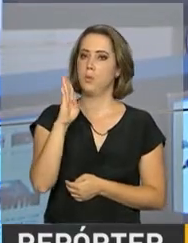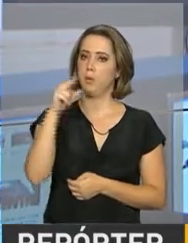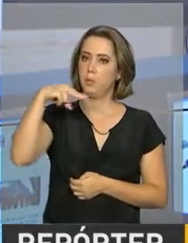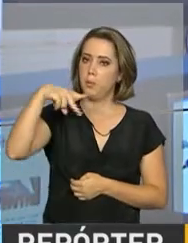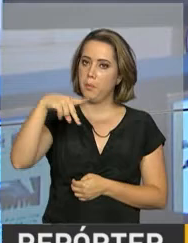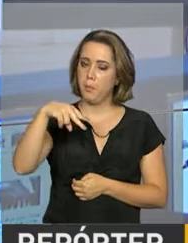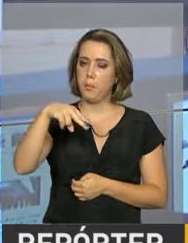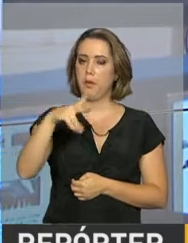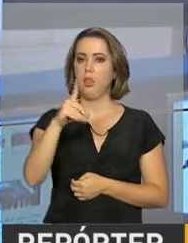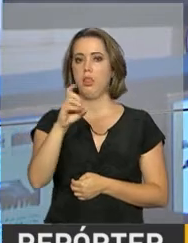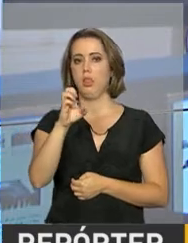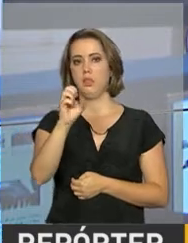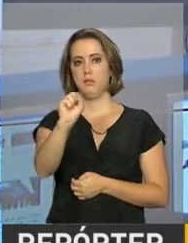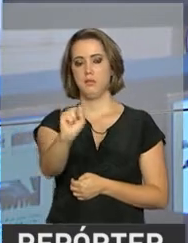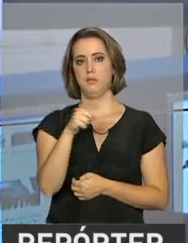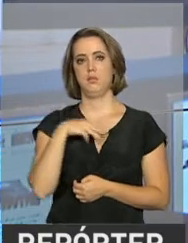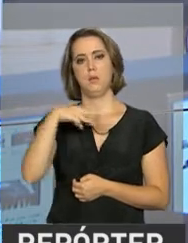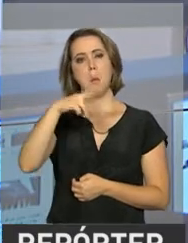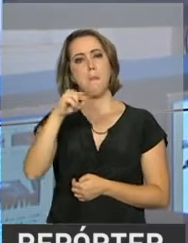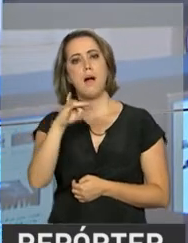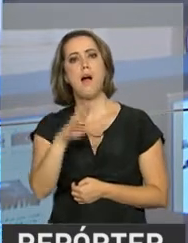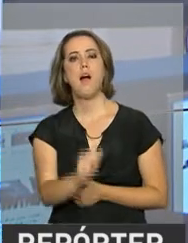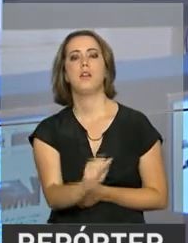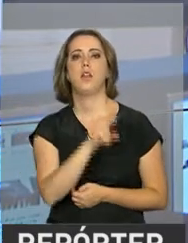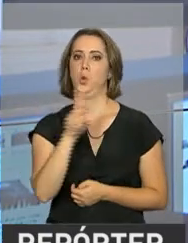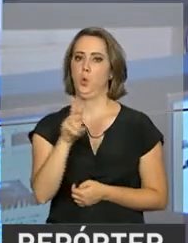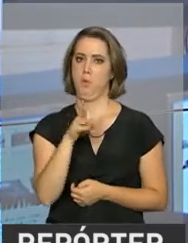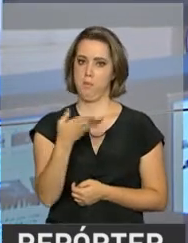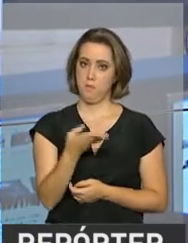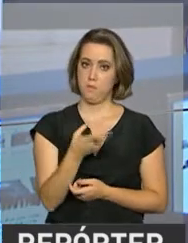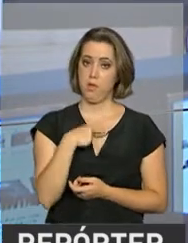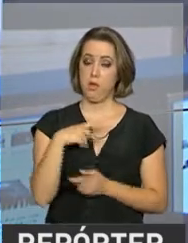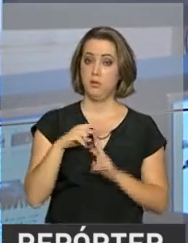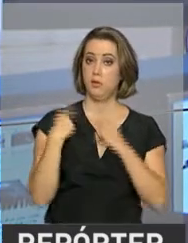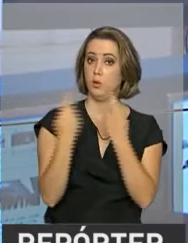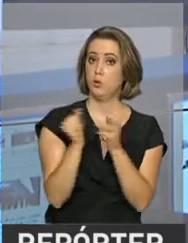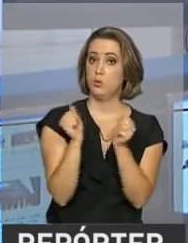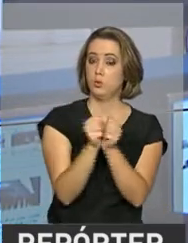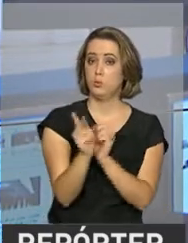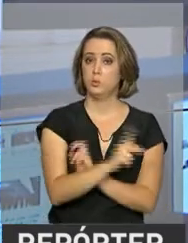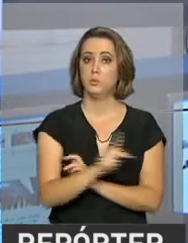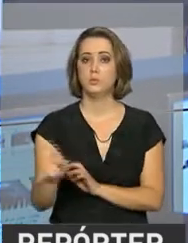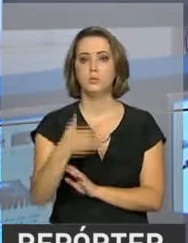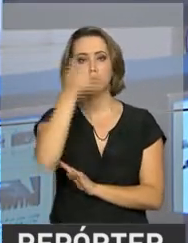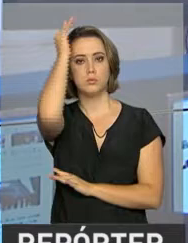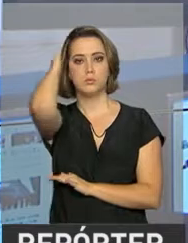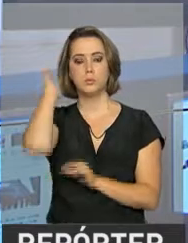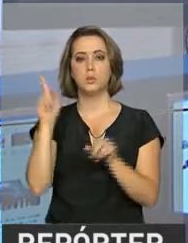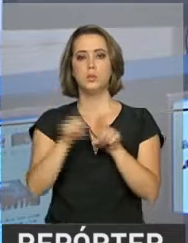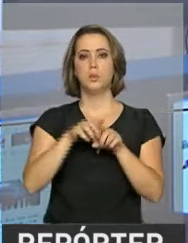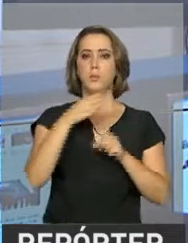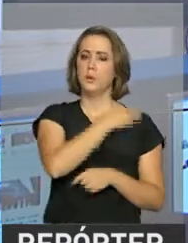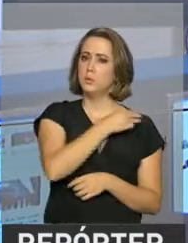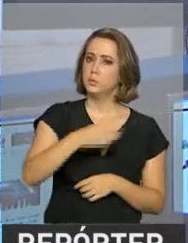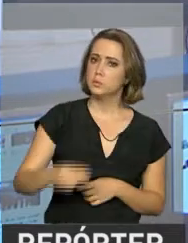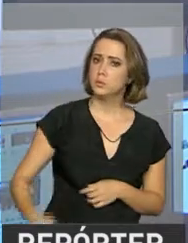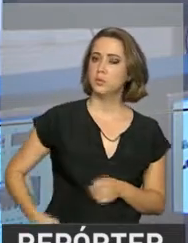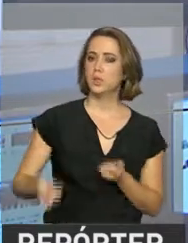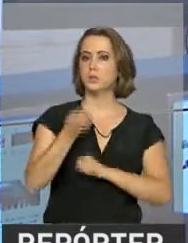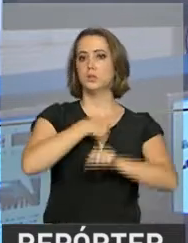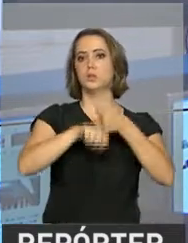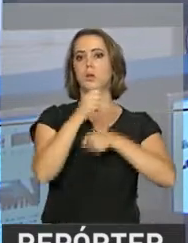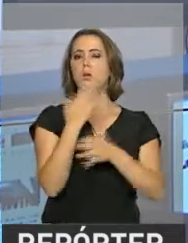maria silvia bastos marques se reuniu com o presidente michel temer e ministro da área econômica para fazer um balanço